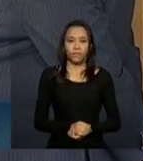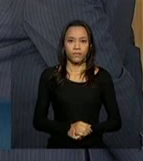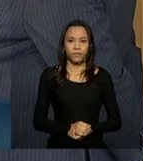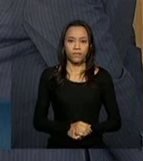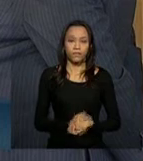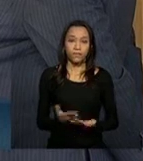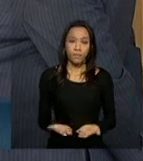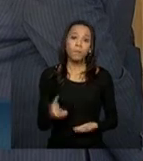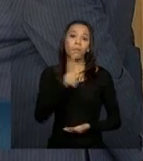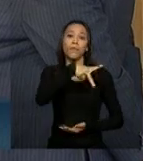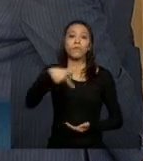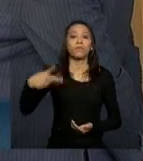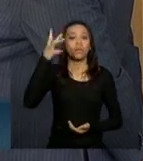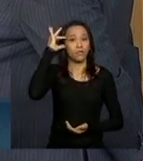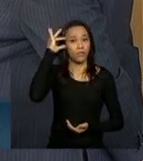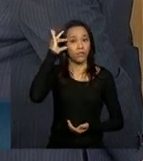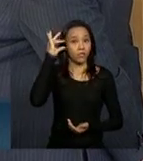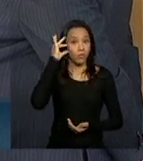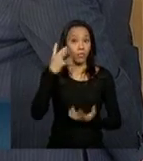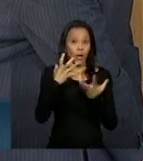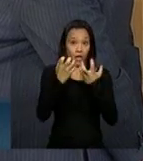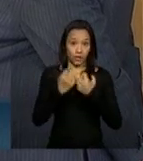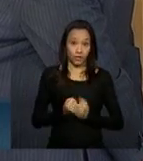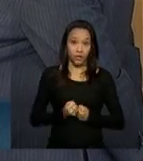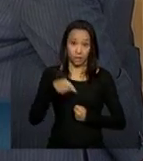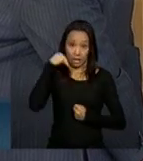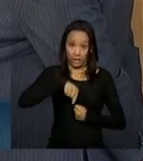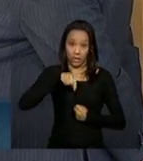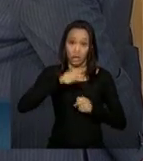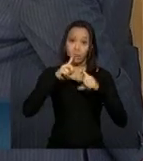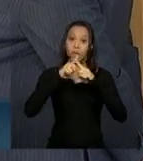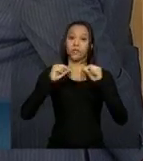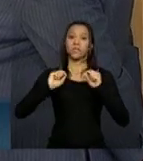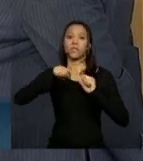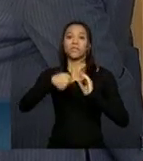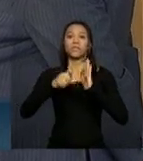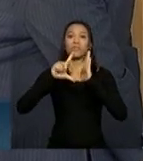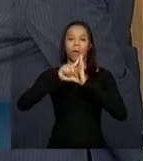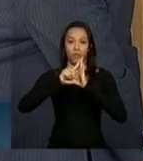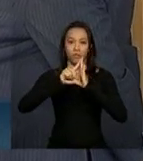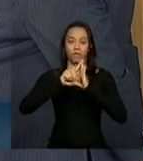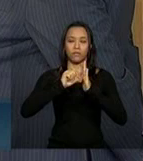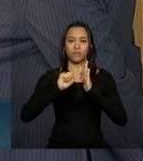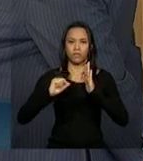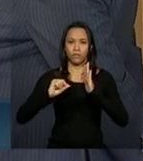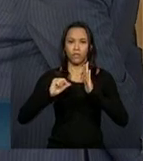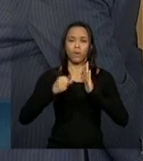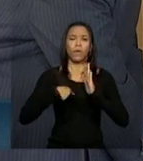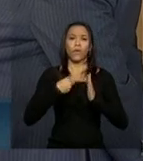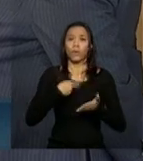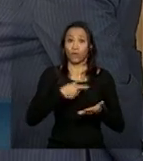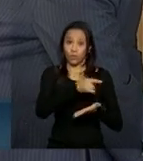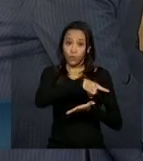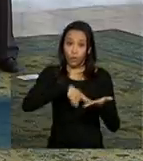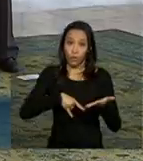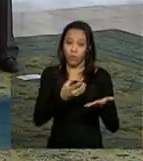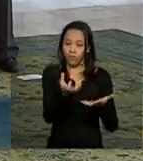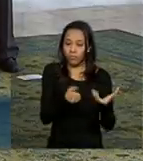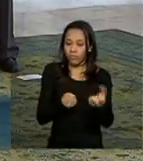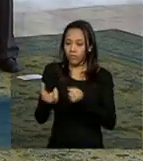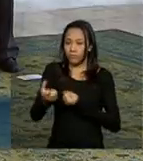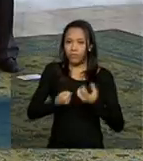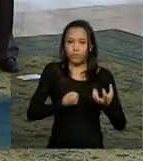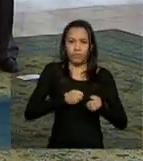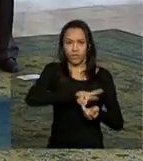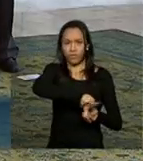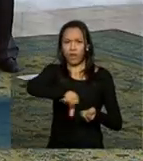A presidenta Dilma Rousseff recebe no Palácio do Planalto, em Brasília, as cartas credenciais de embaixadores estrangeiros